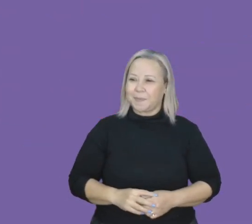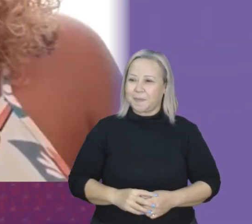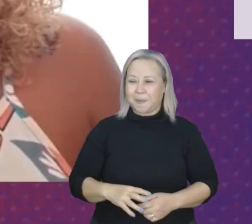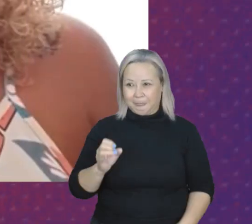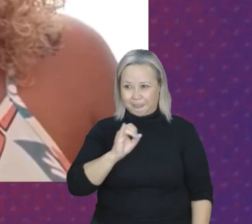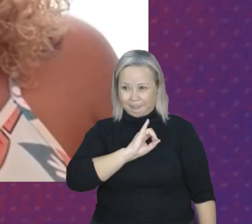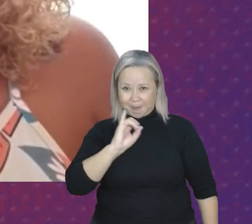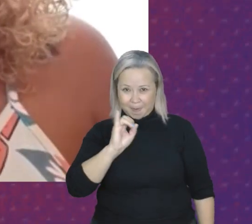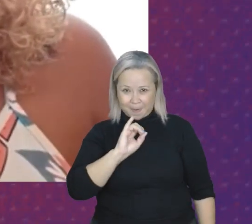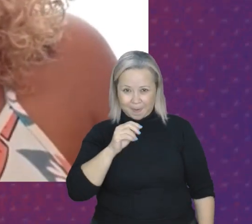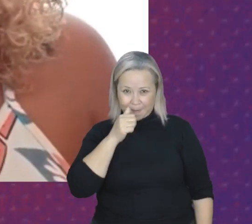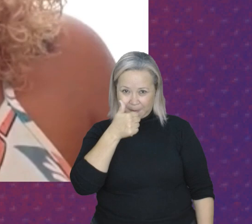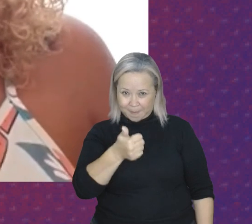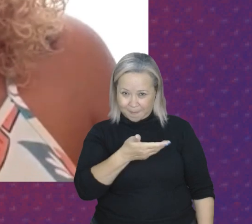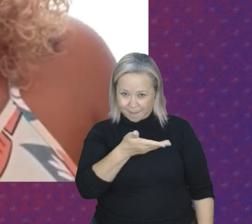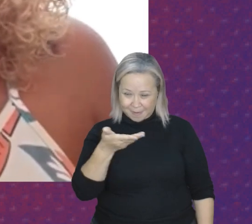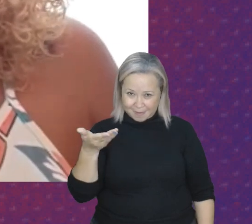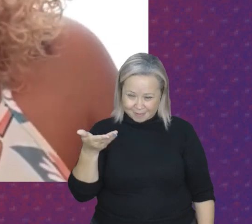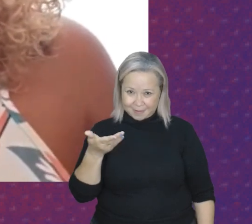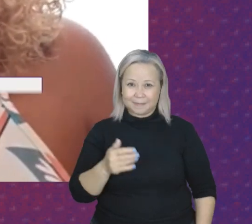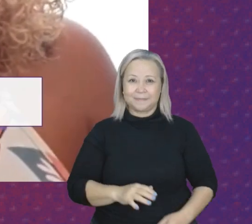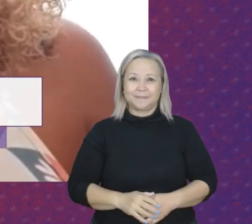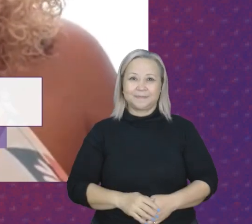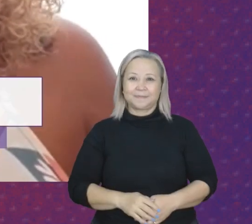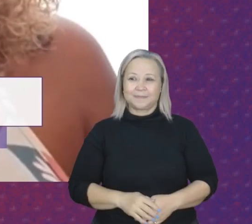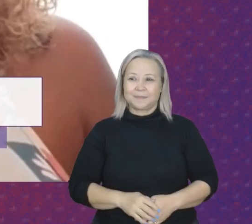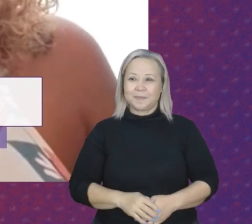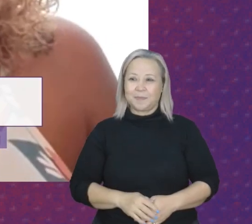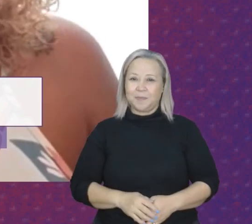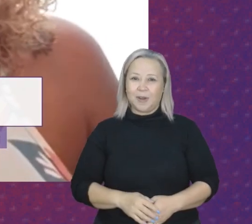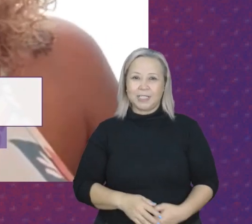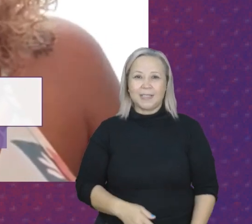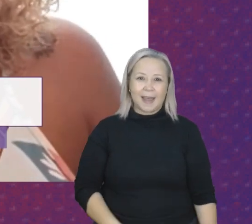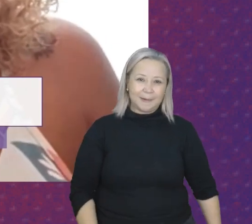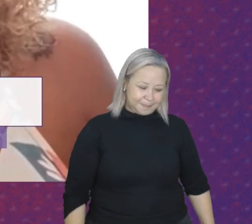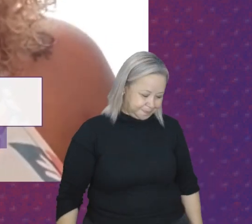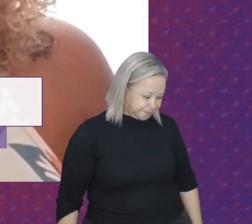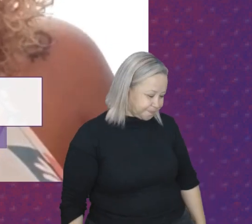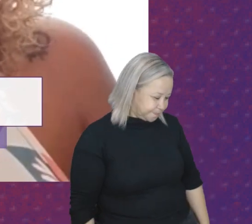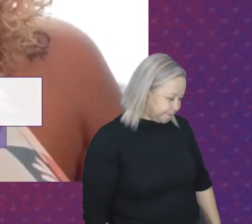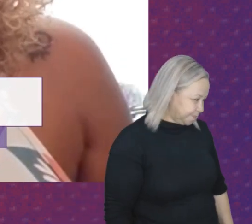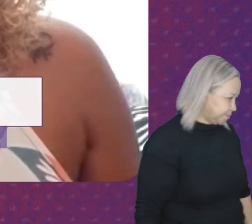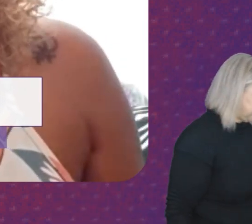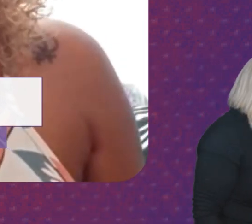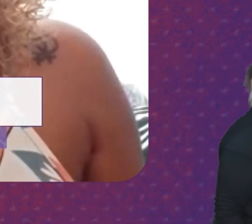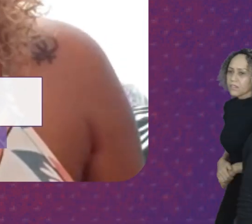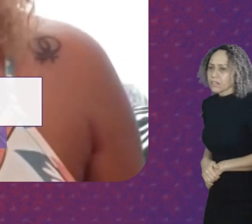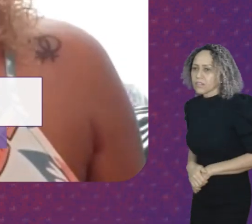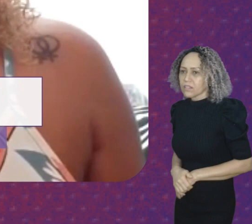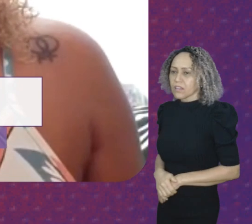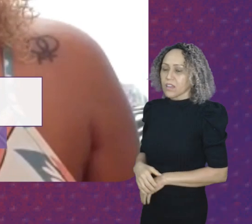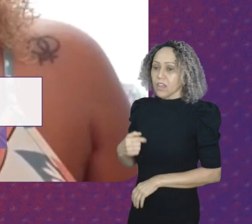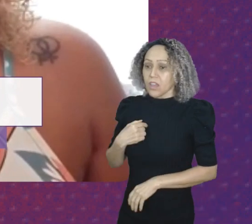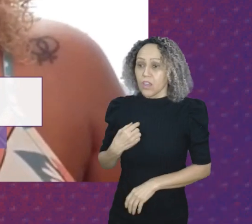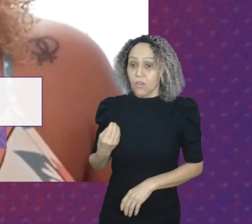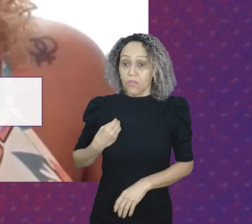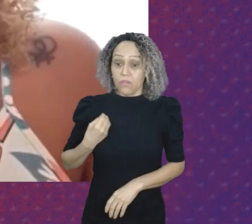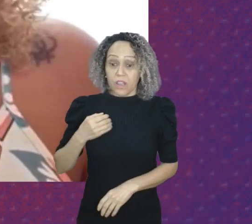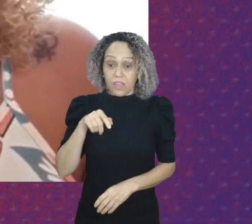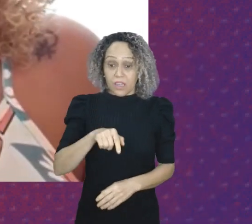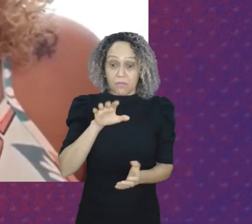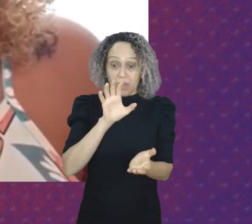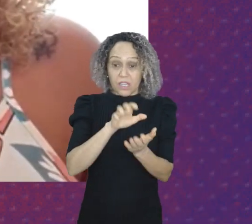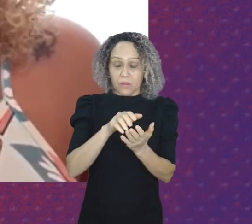Olá, tudo bem com vocês? Meu nome é Rivânia Rodrigues, sou daqui de Pernambuco, tenho 50